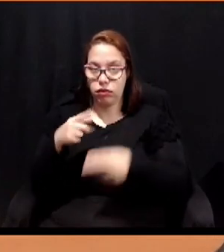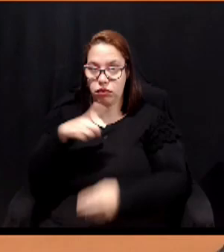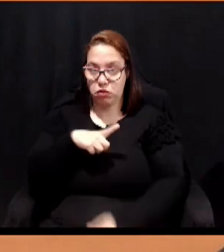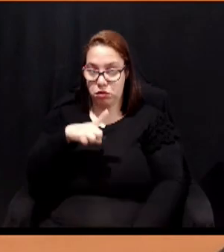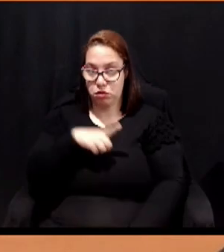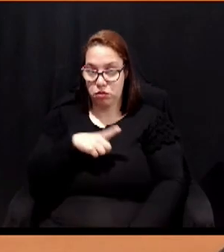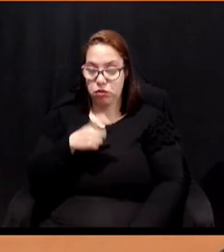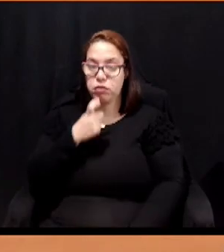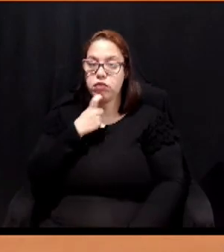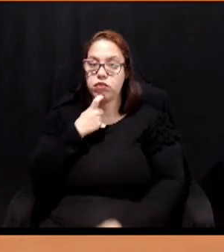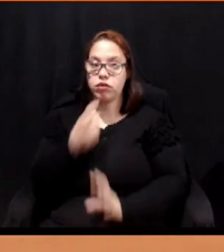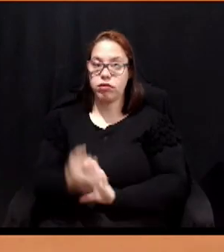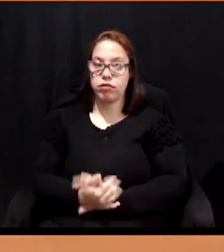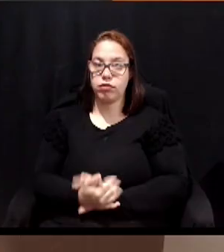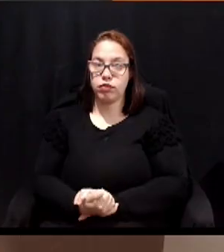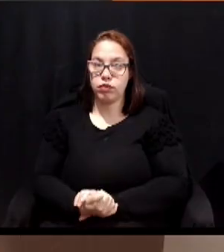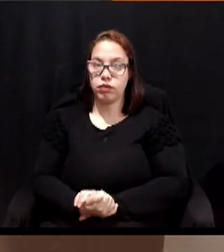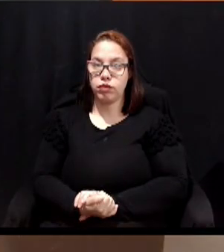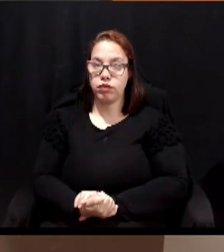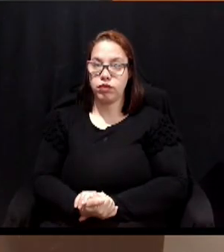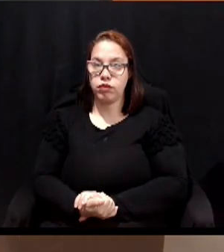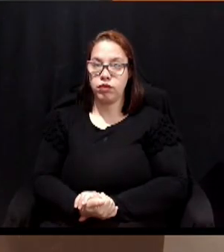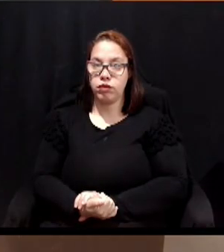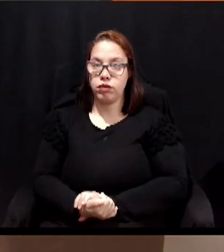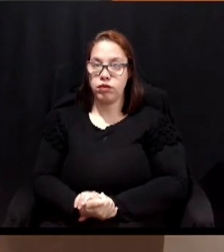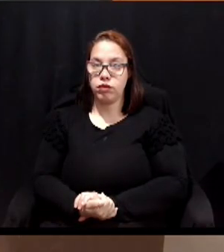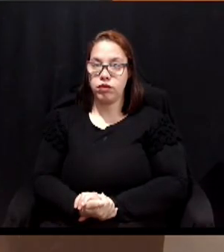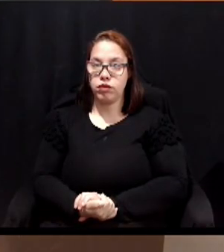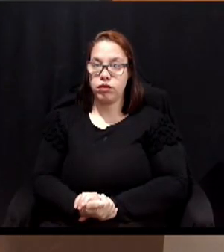Campinas. Pois não, vereadora.